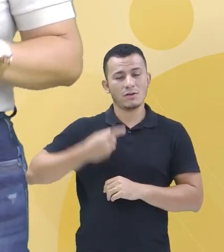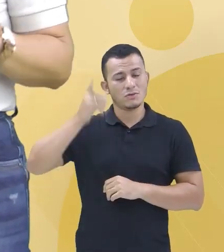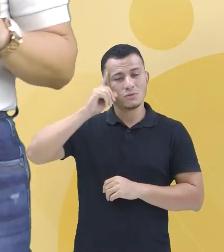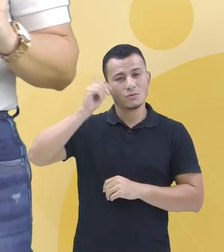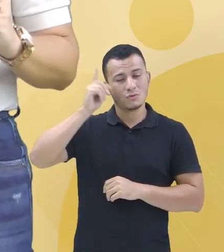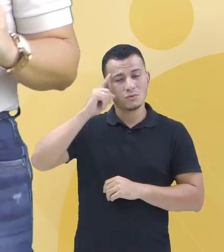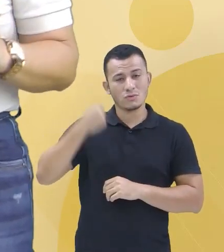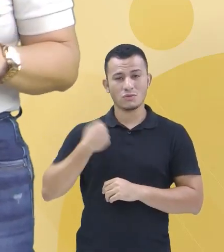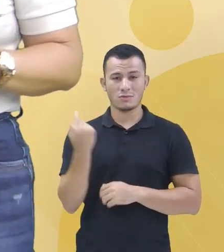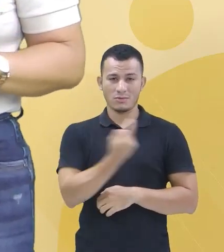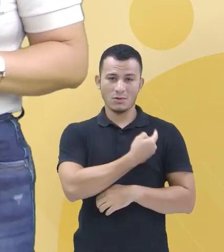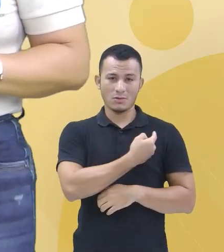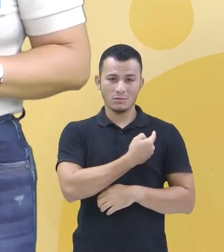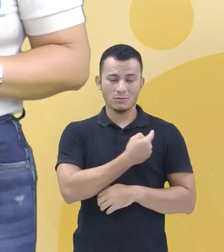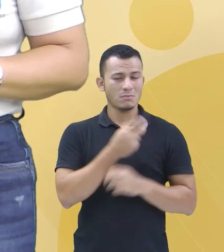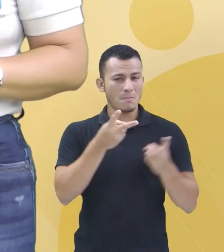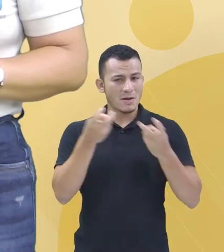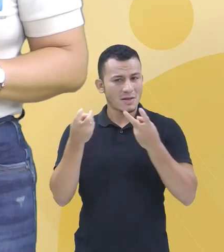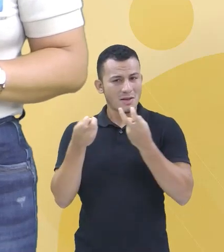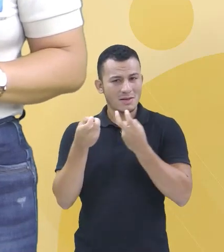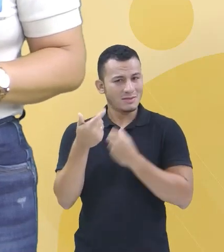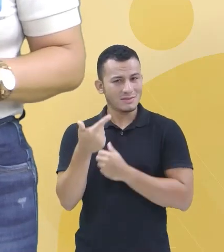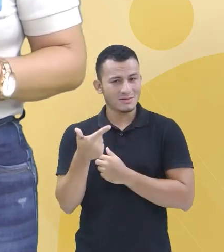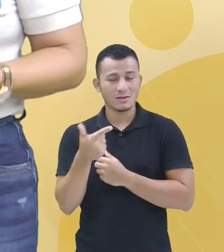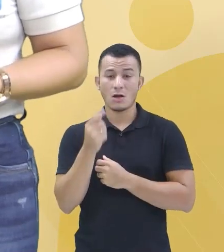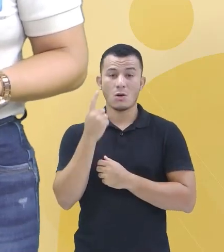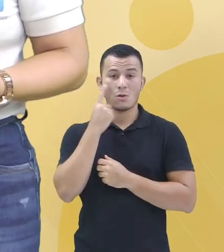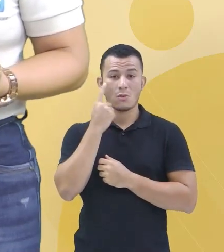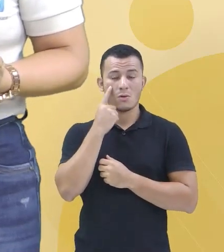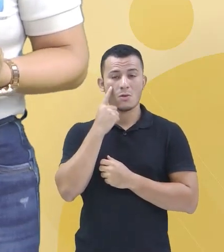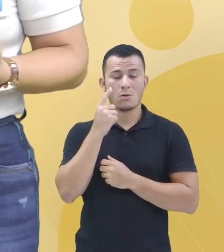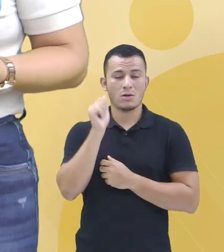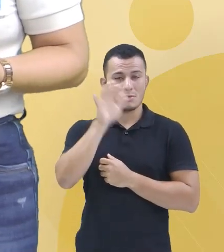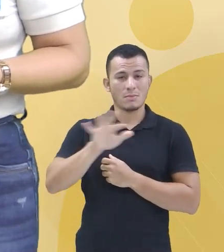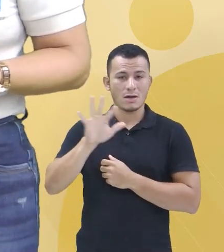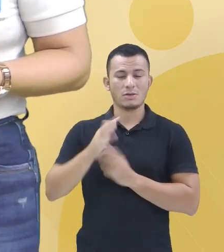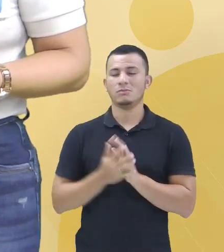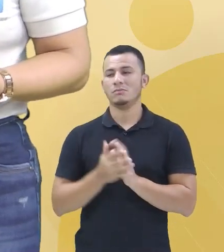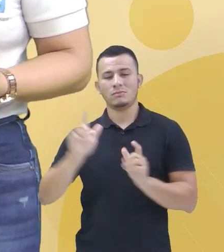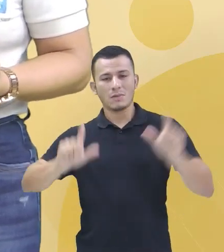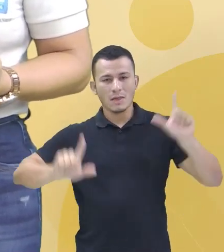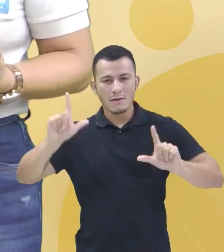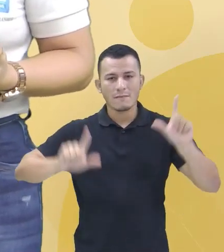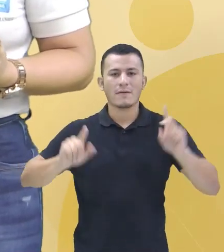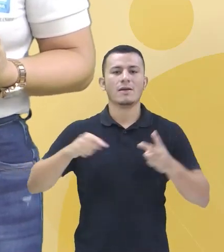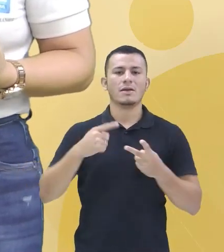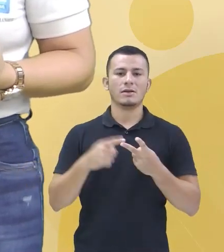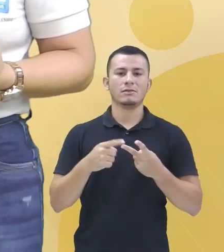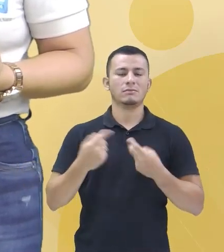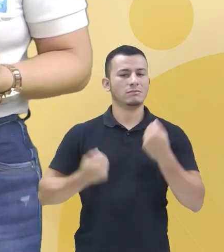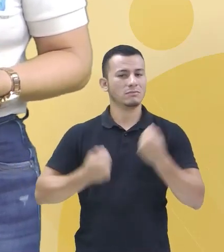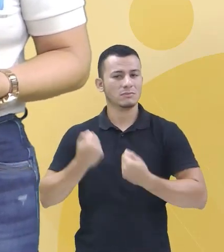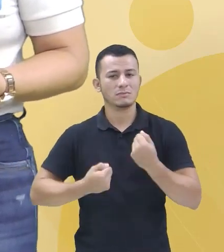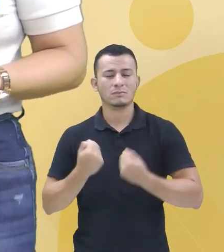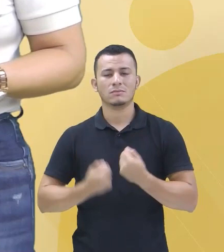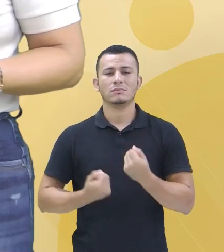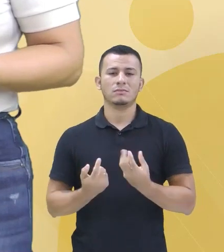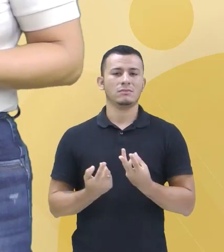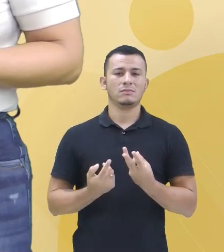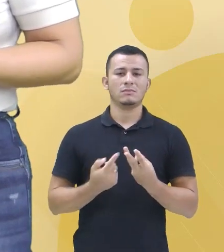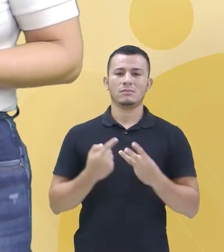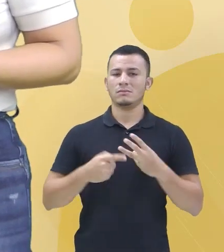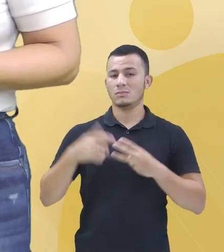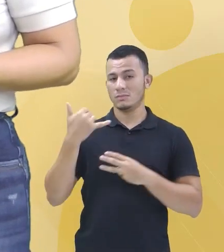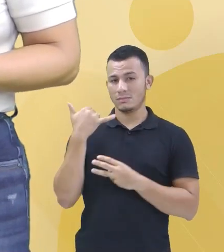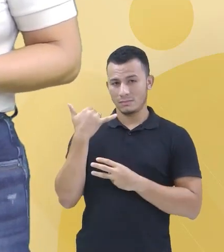gente não presta muita atenção, mas observem aí a imagem, olha, no seu aparelho de TV, no seu veículo, né, no